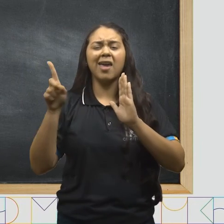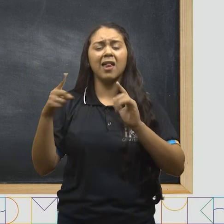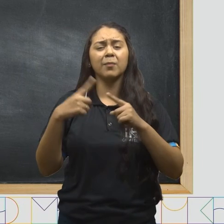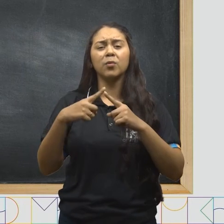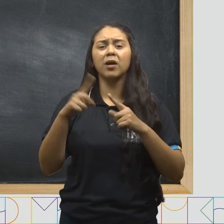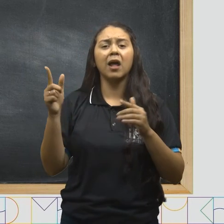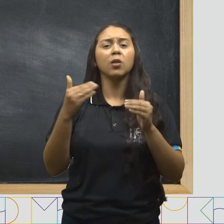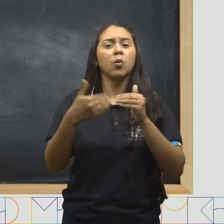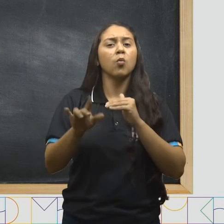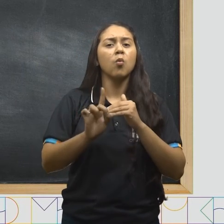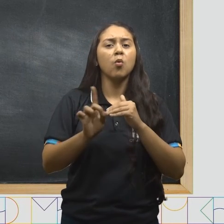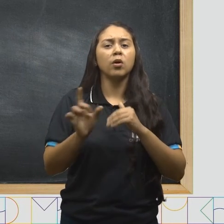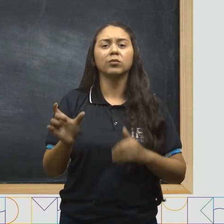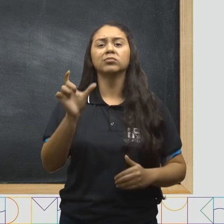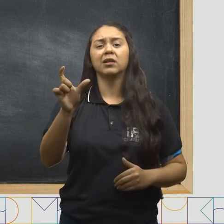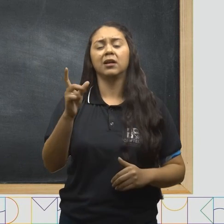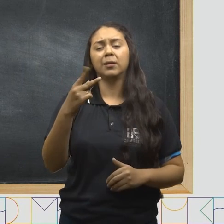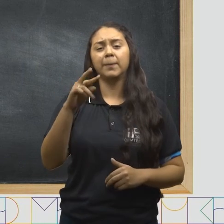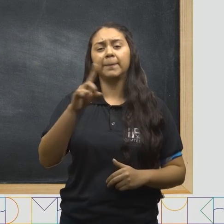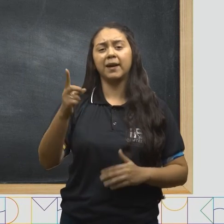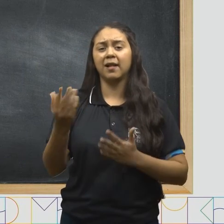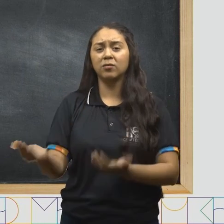não concordar com o termo